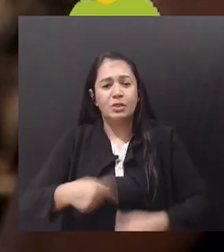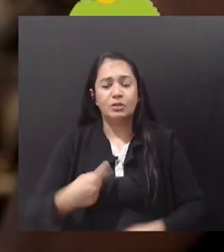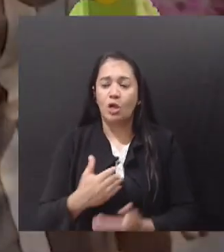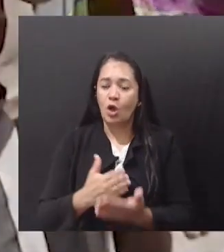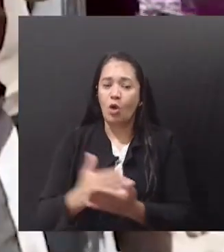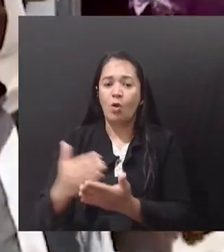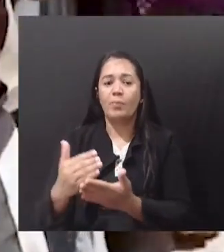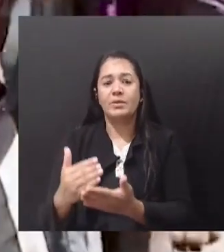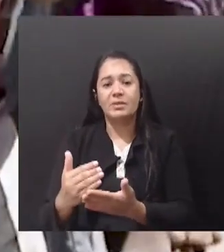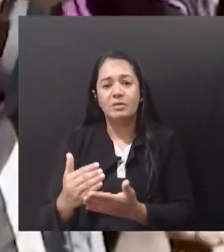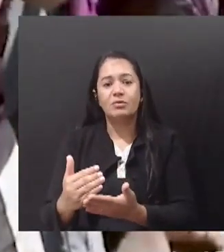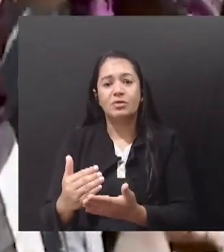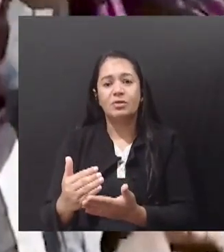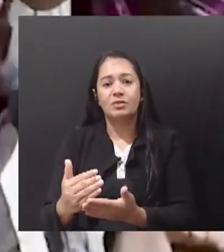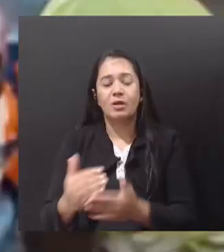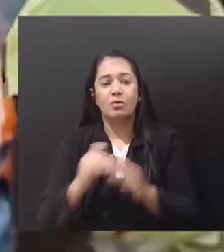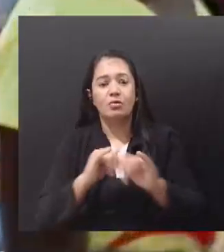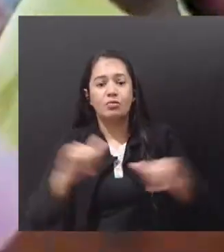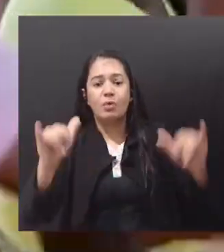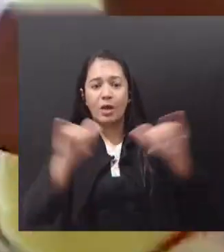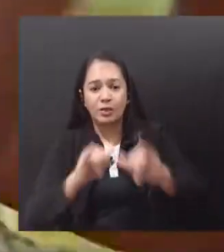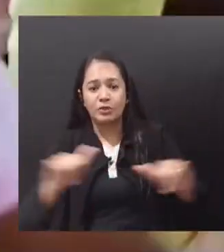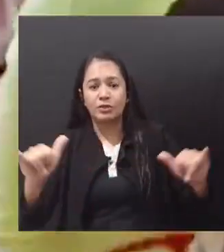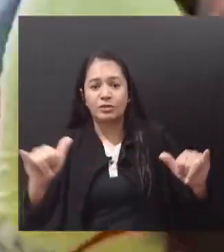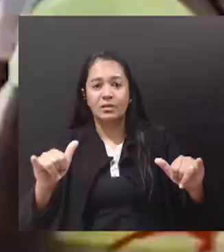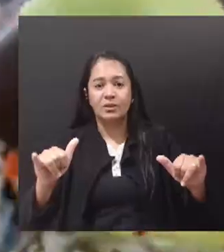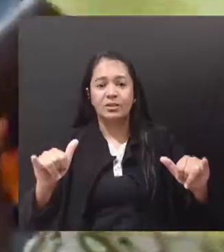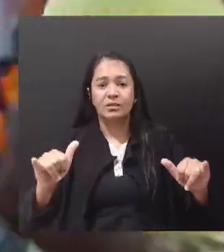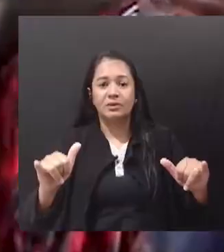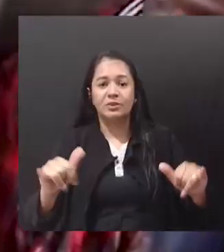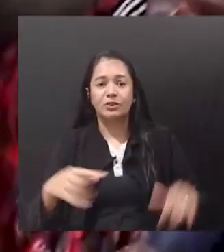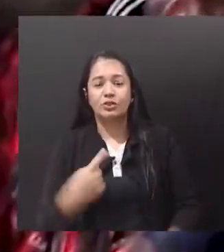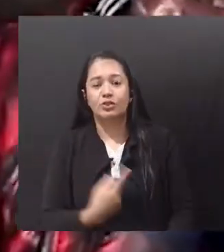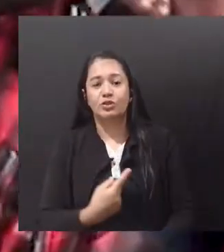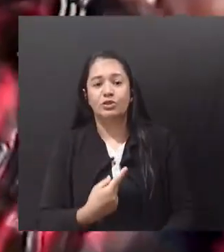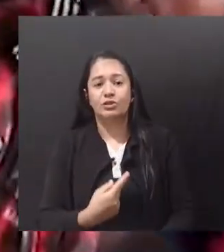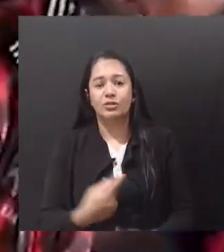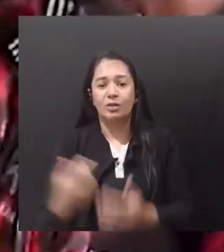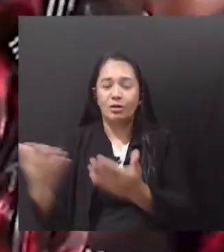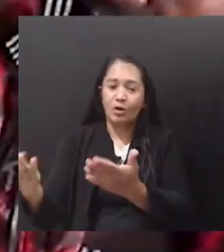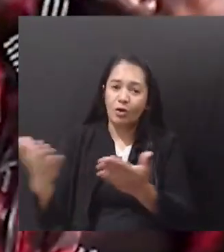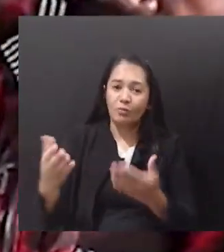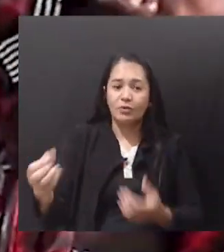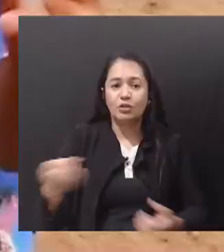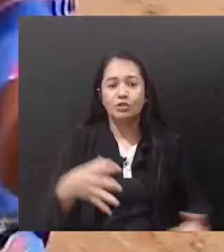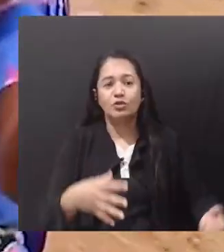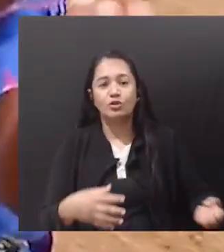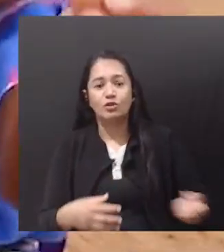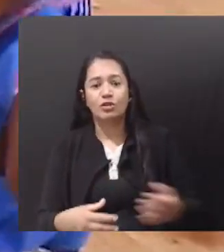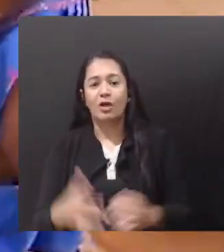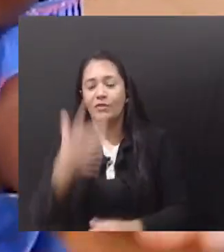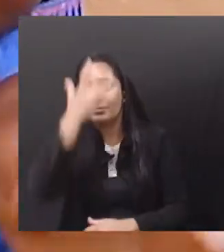e começamos a divulgar. Nessa divulgação a gente atrai os novos padrinhos, né,